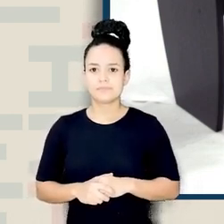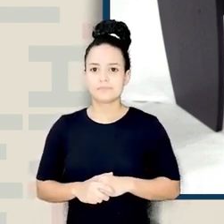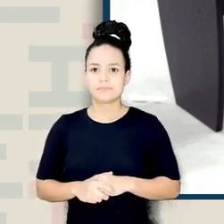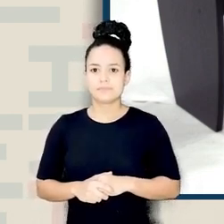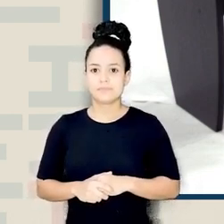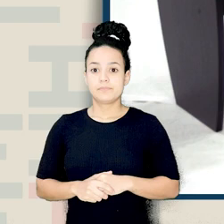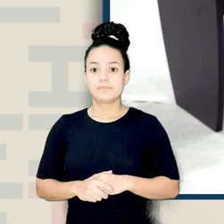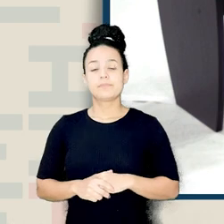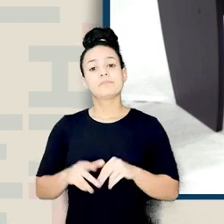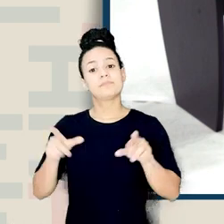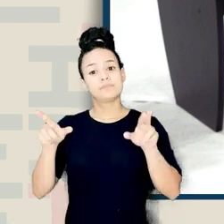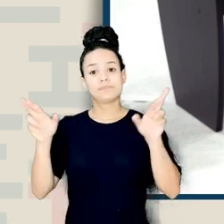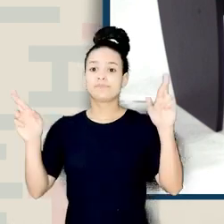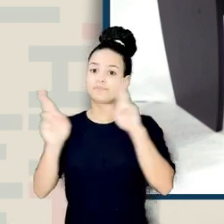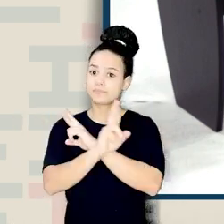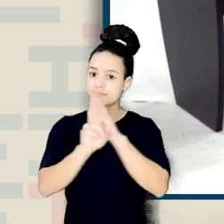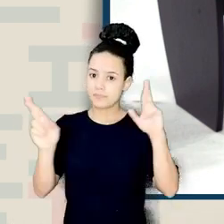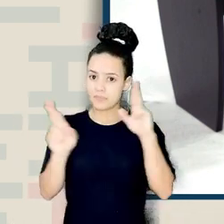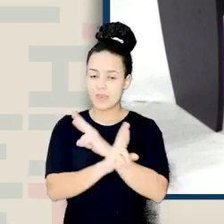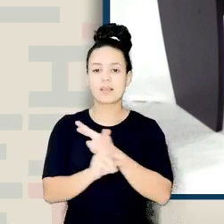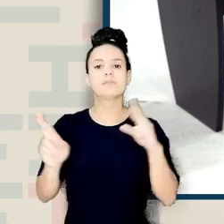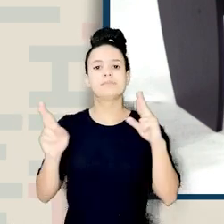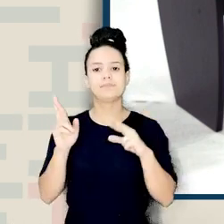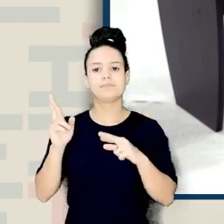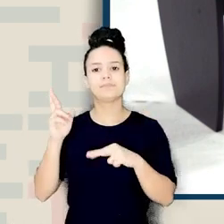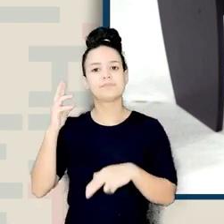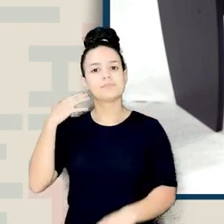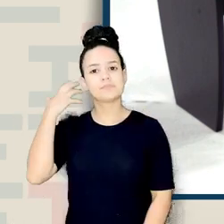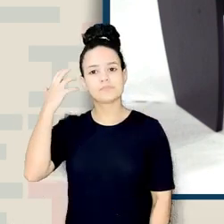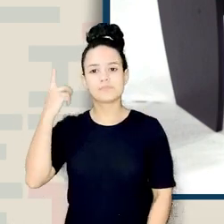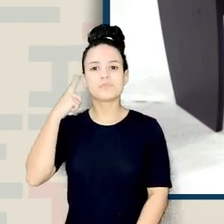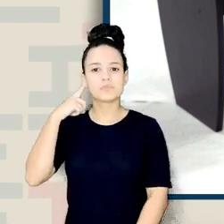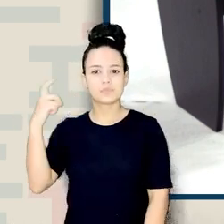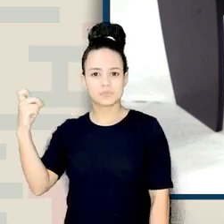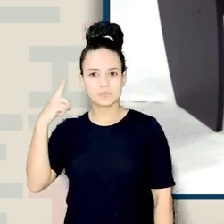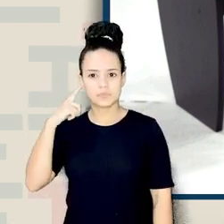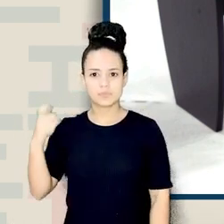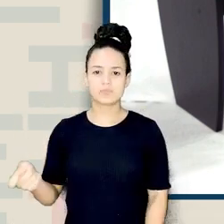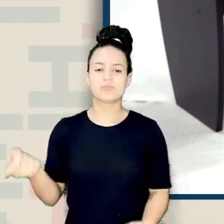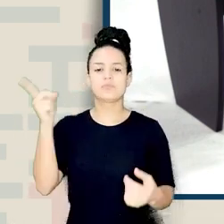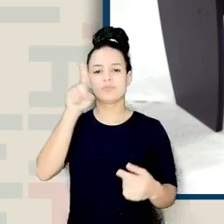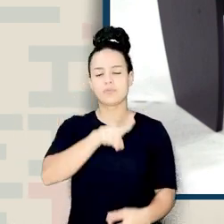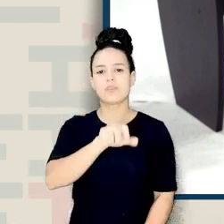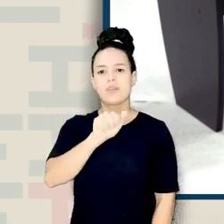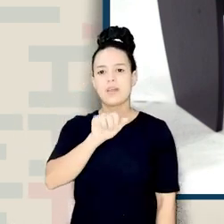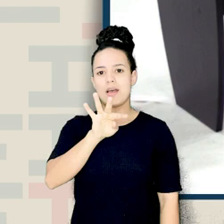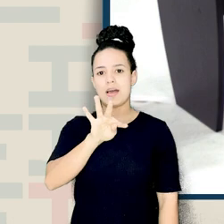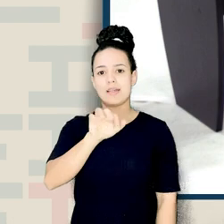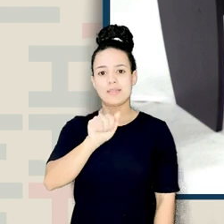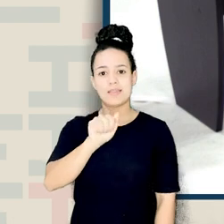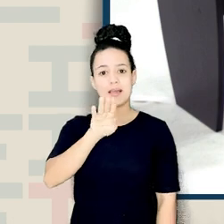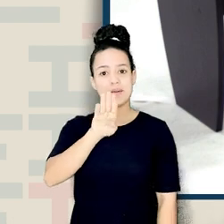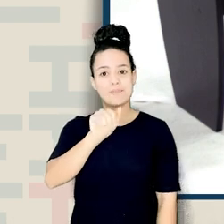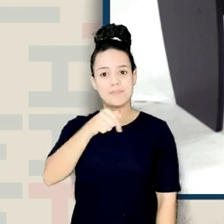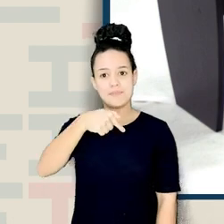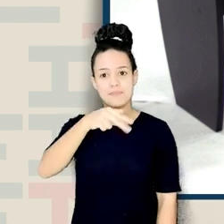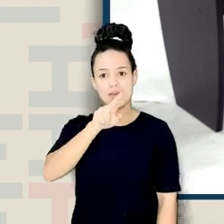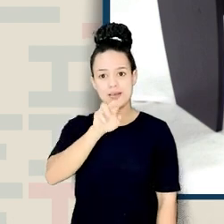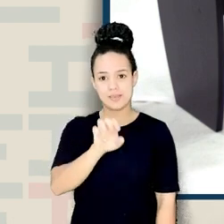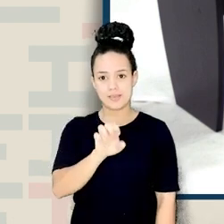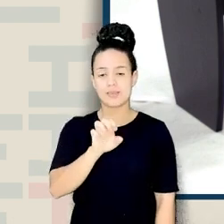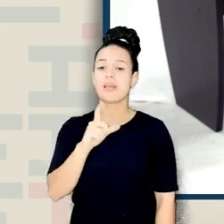E, em comunhão dessa célula, desse toque com o atabaque, nós vamos ter